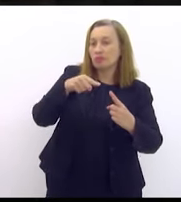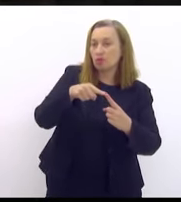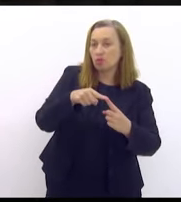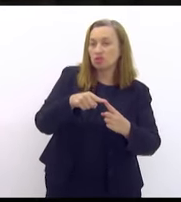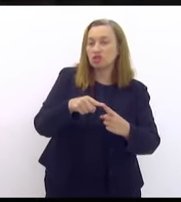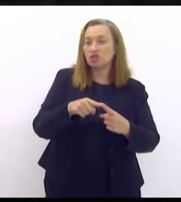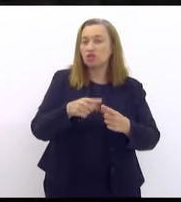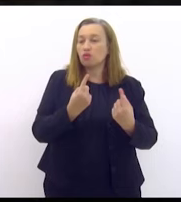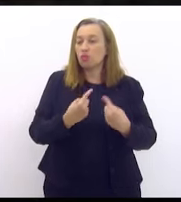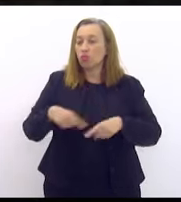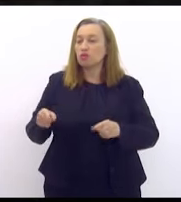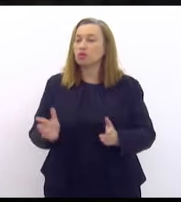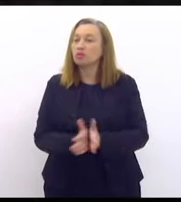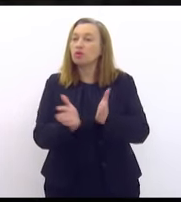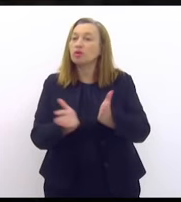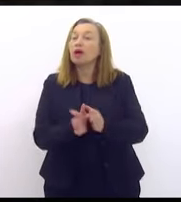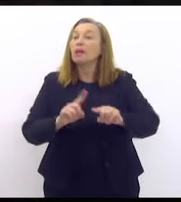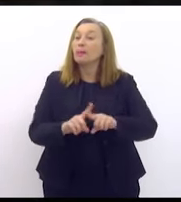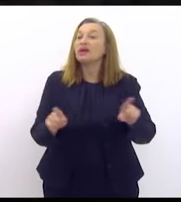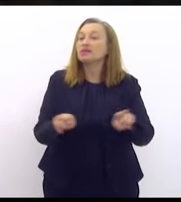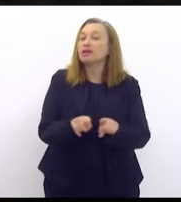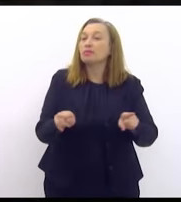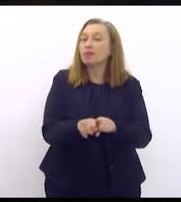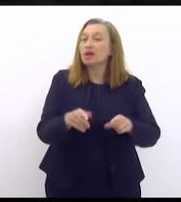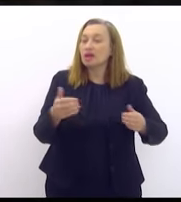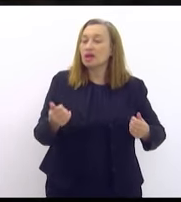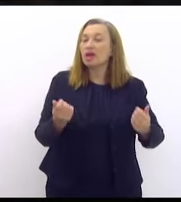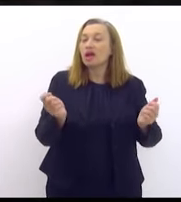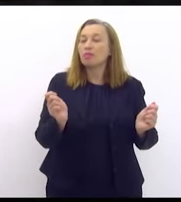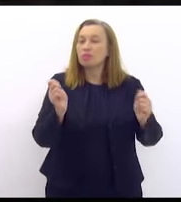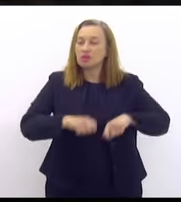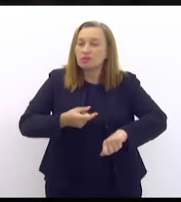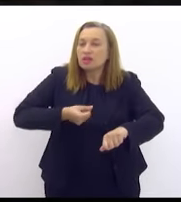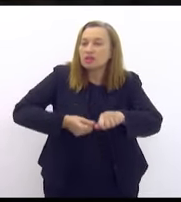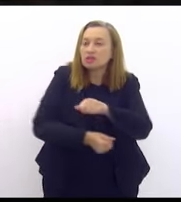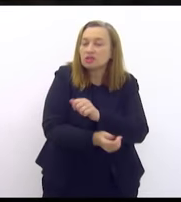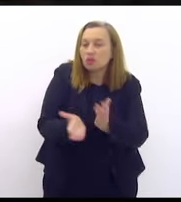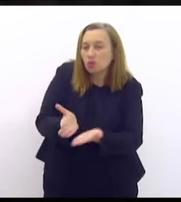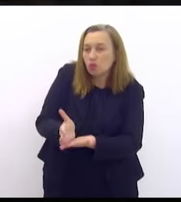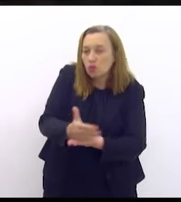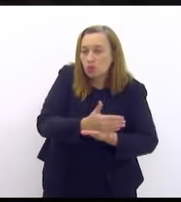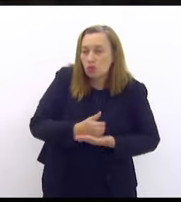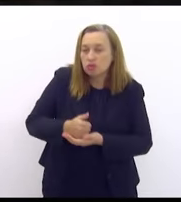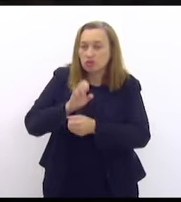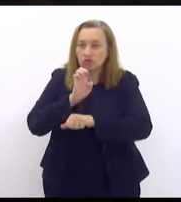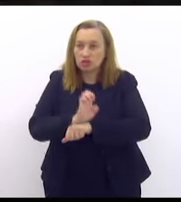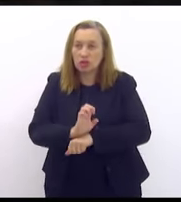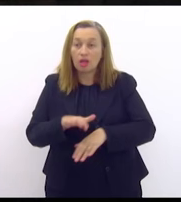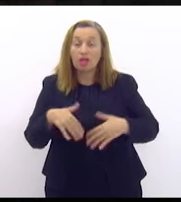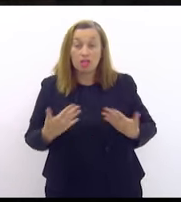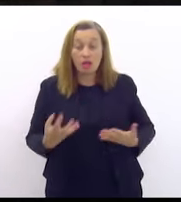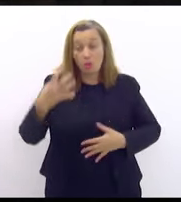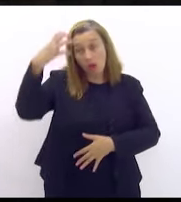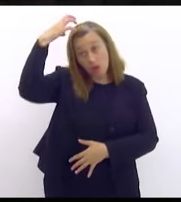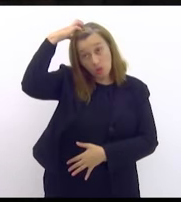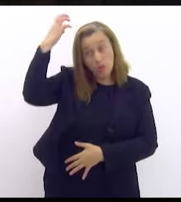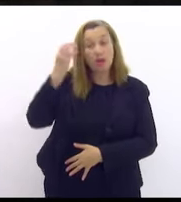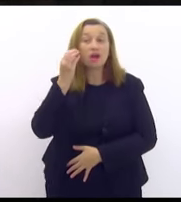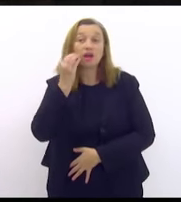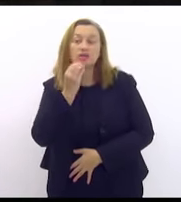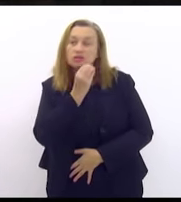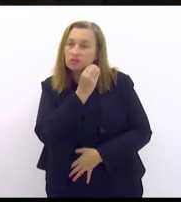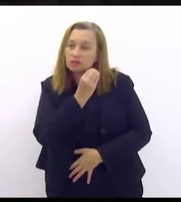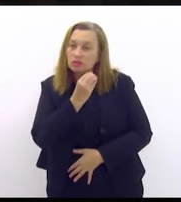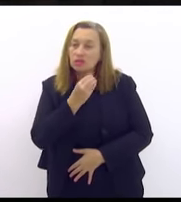pobrezas, mas que também amplie a possibilidade de investimento e arrecadação do nosso Estado. Então, a culpa, Cláudio Castro,